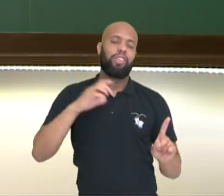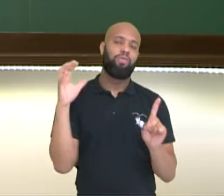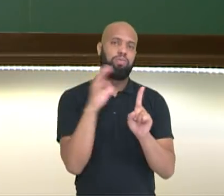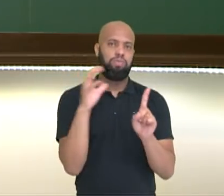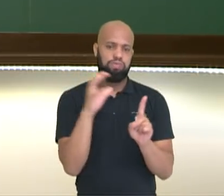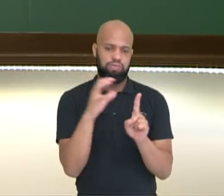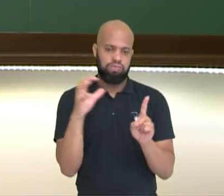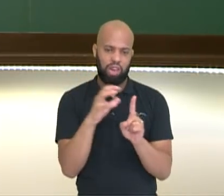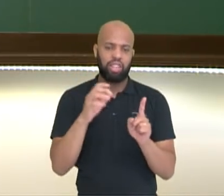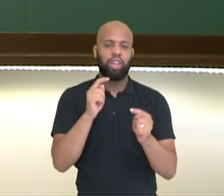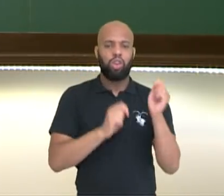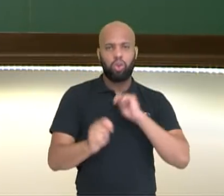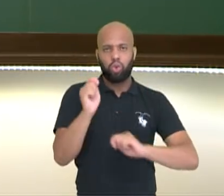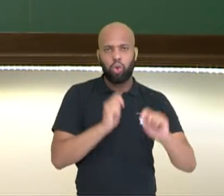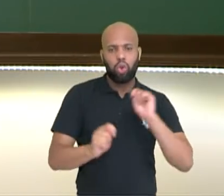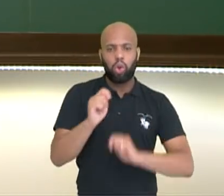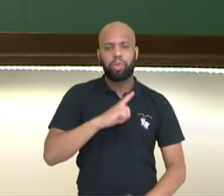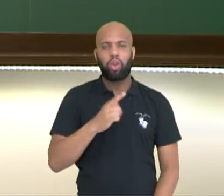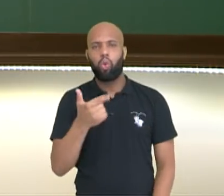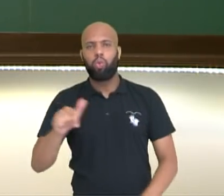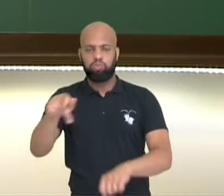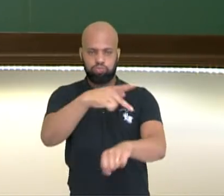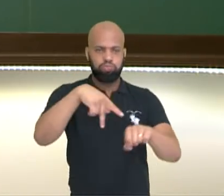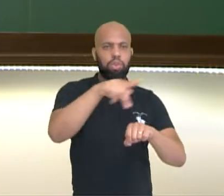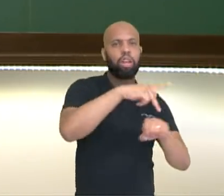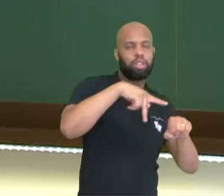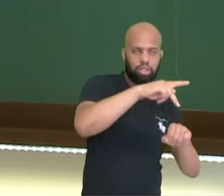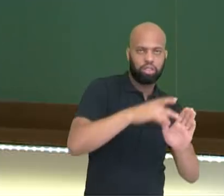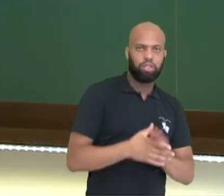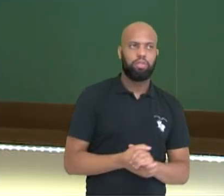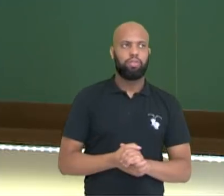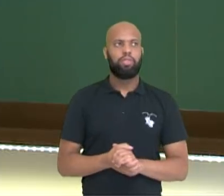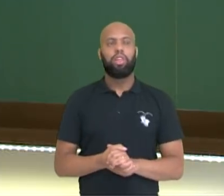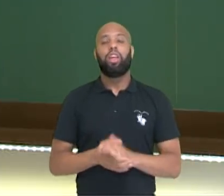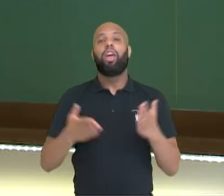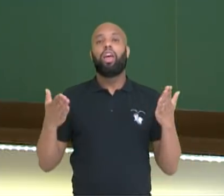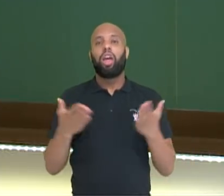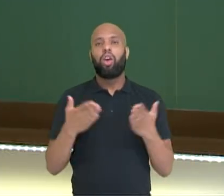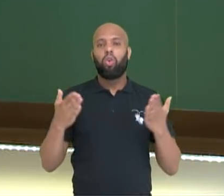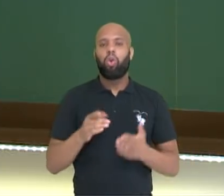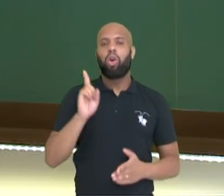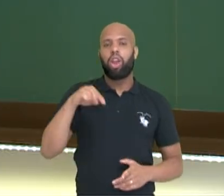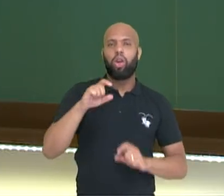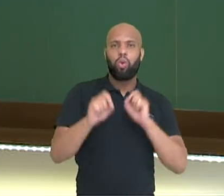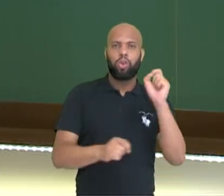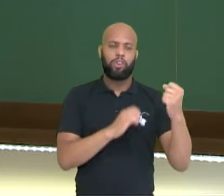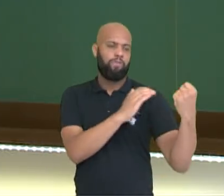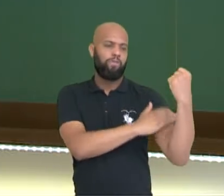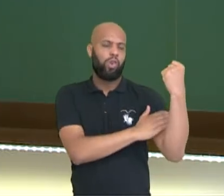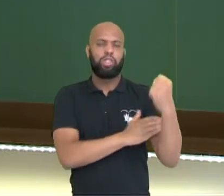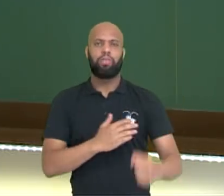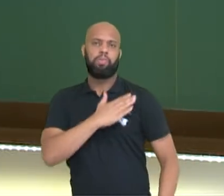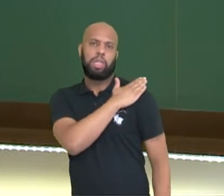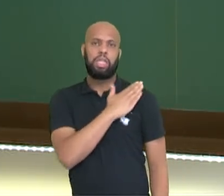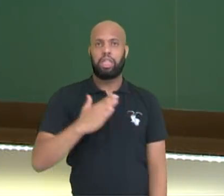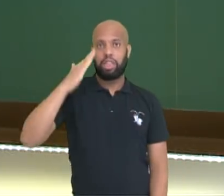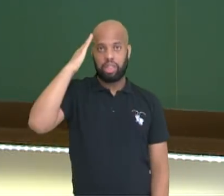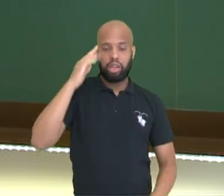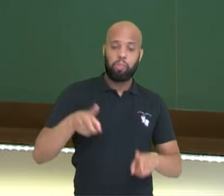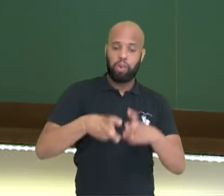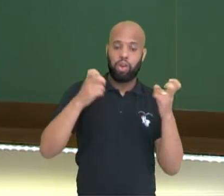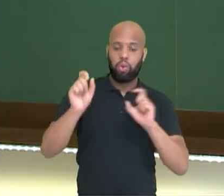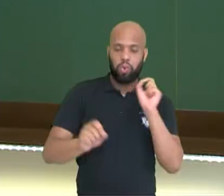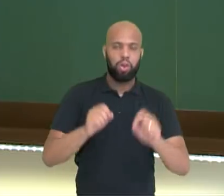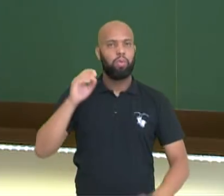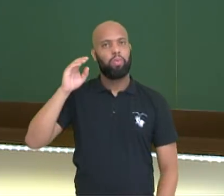influência econômica sobre os demais países. Quando a gente vai tratar ali do poderio militar, a gente vai perceber que os Estados